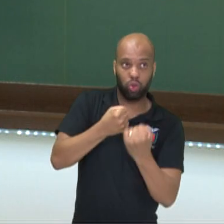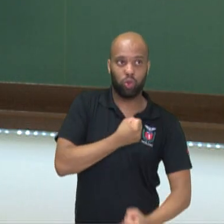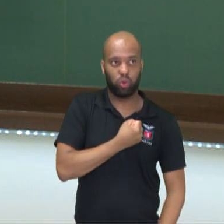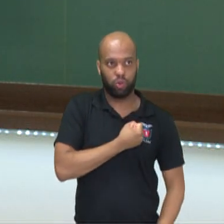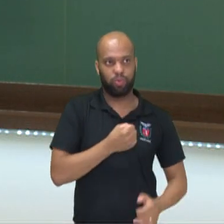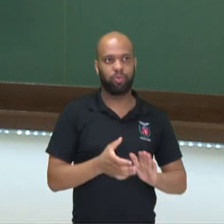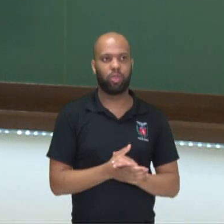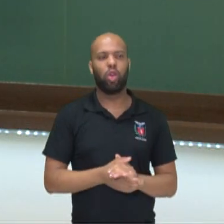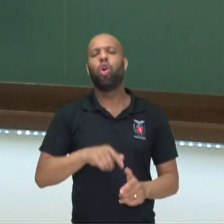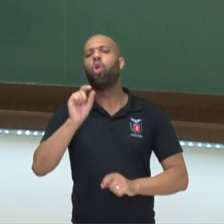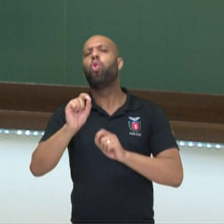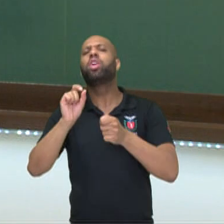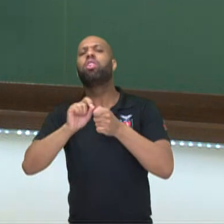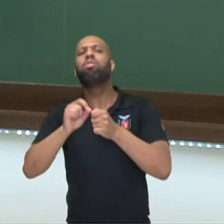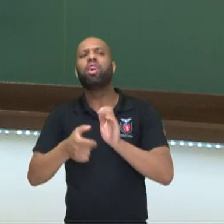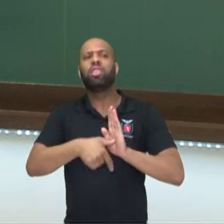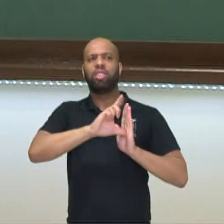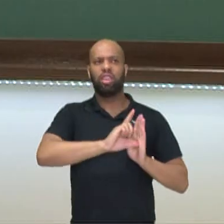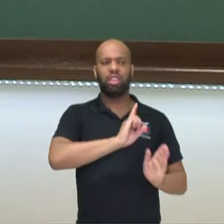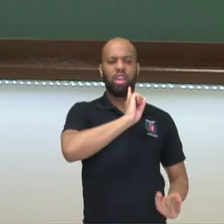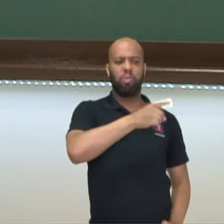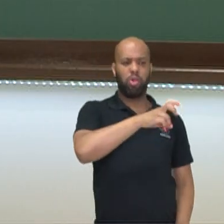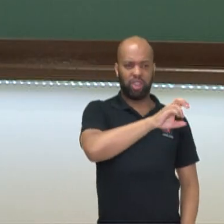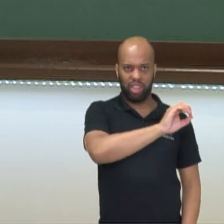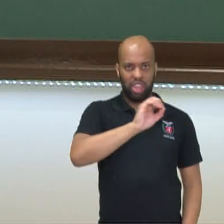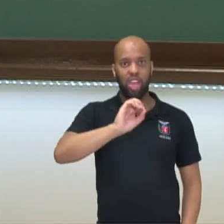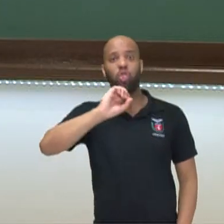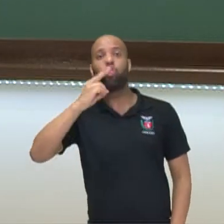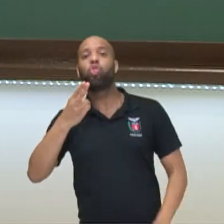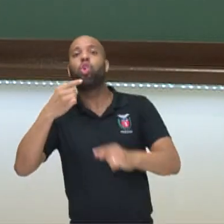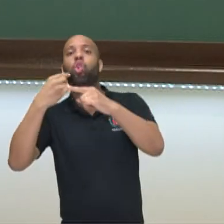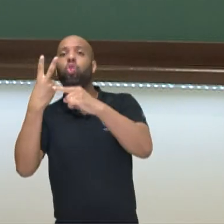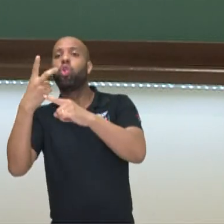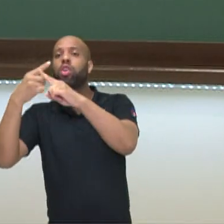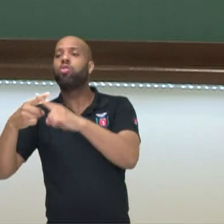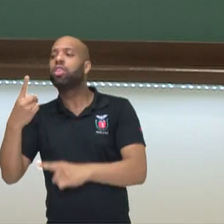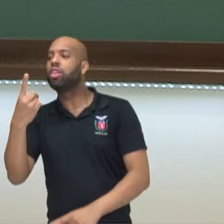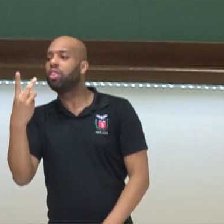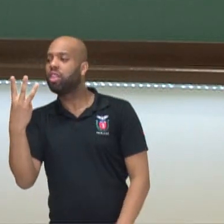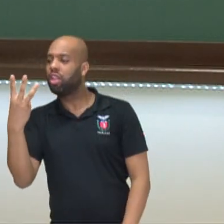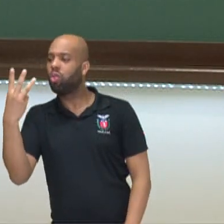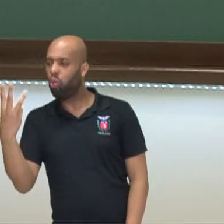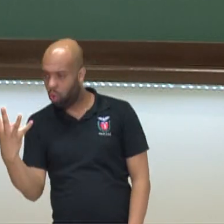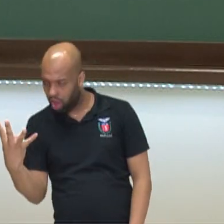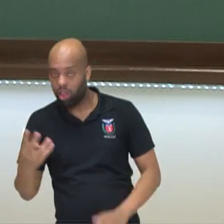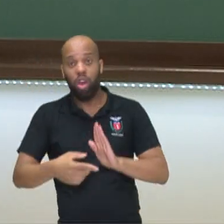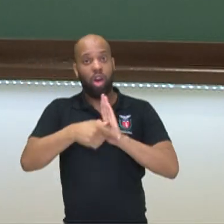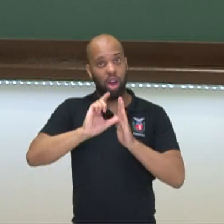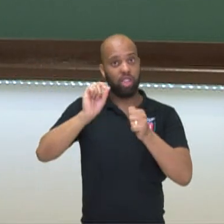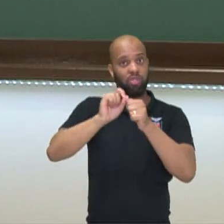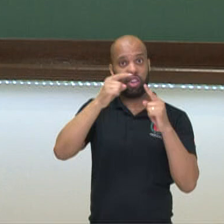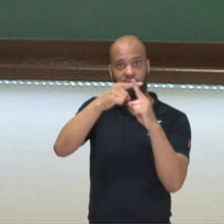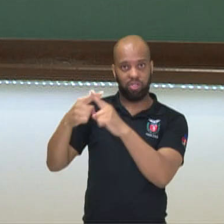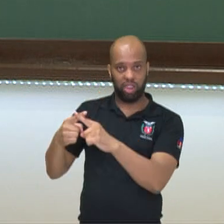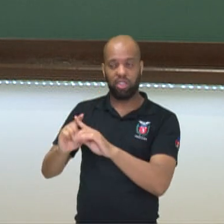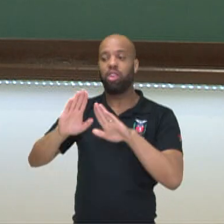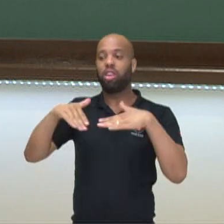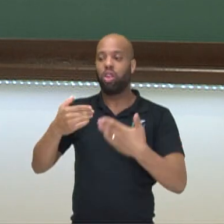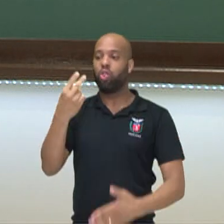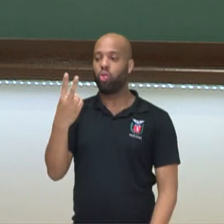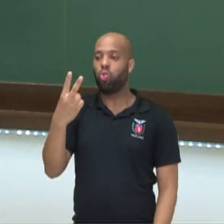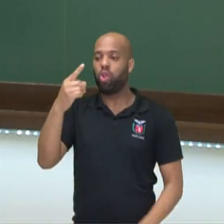vezes 134? Ah, muito bem. Eu faço a multiplicação primeiro, senão dá problema. 2